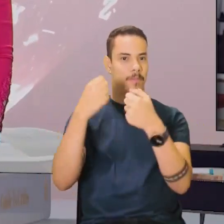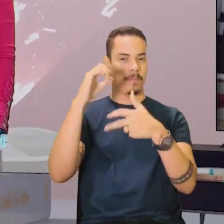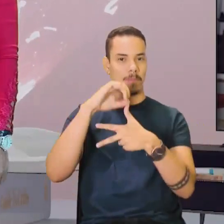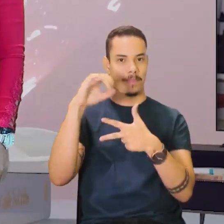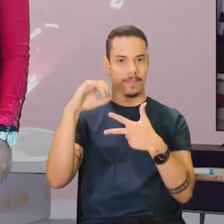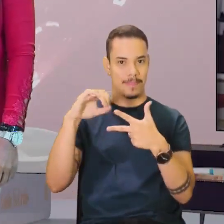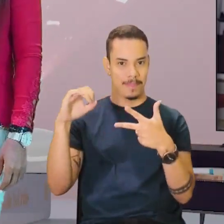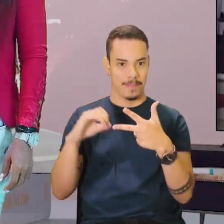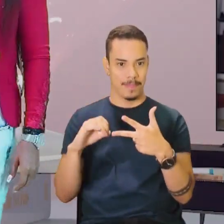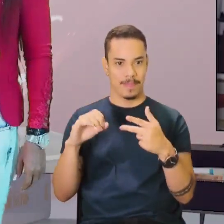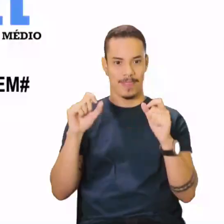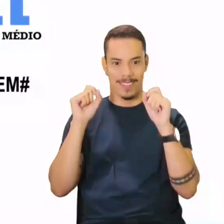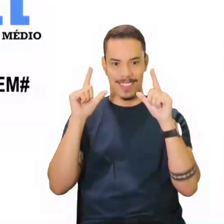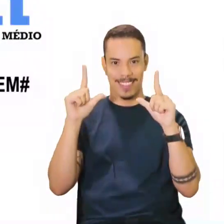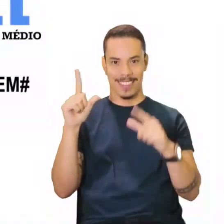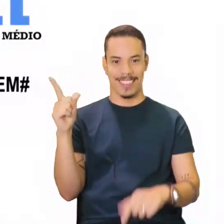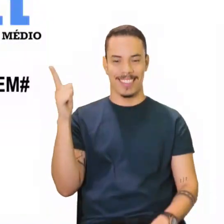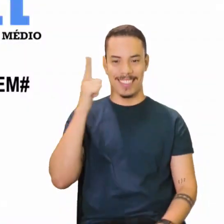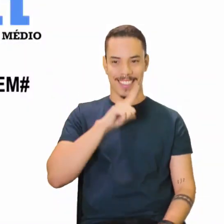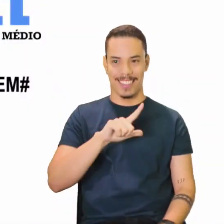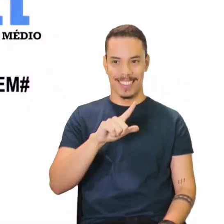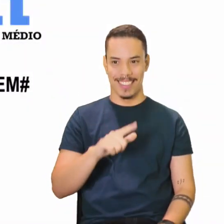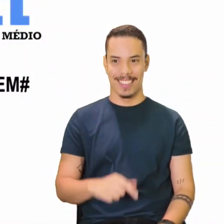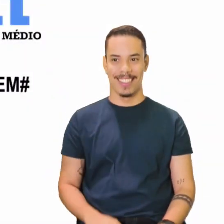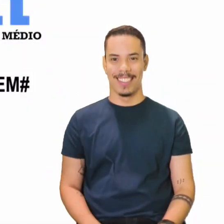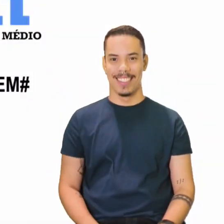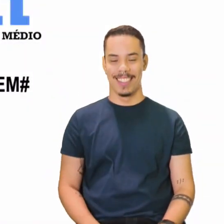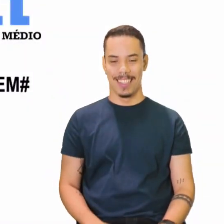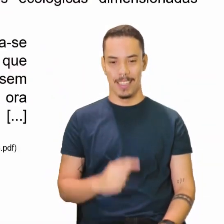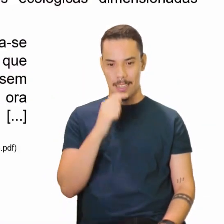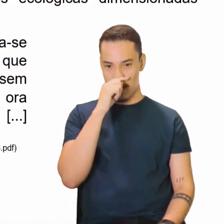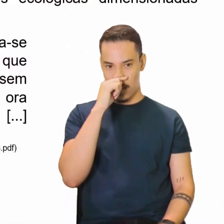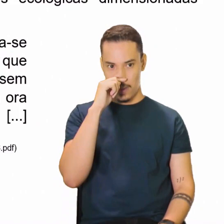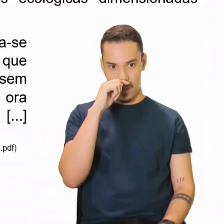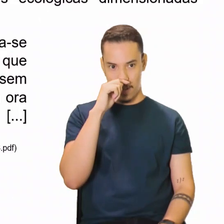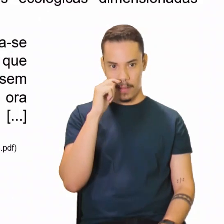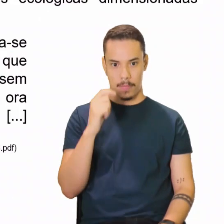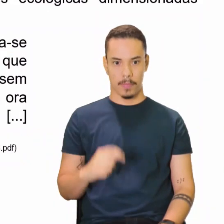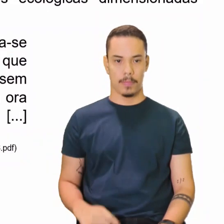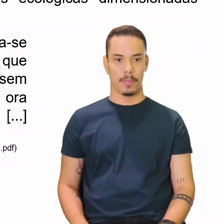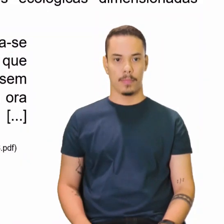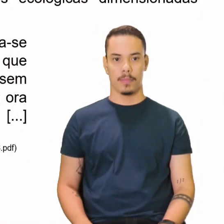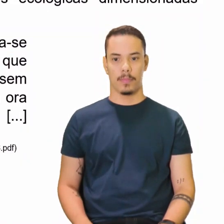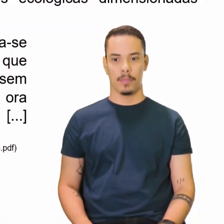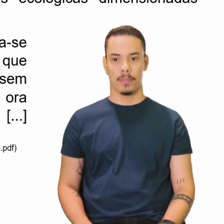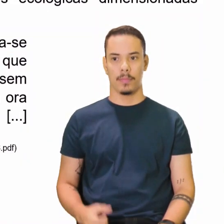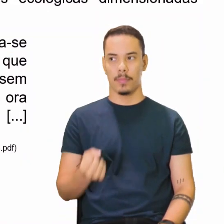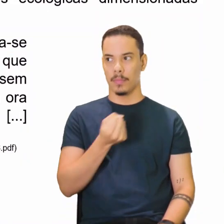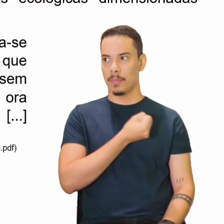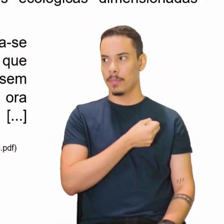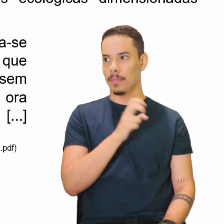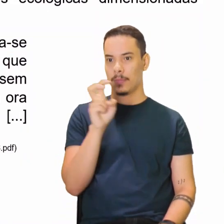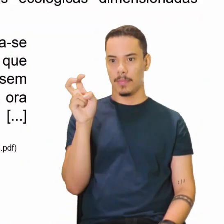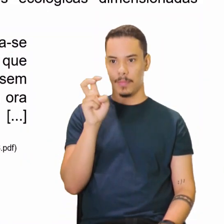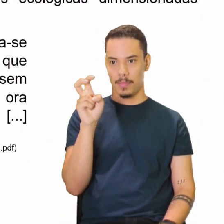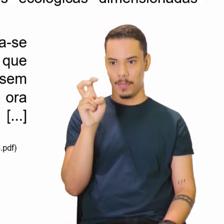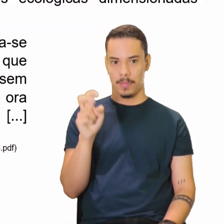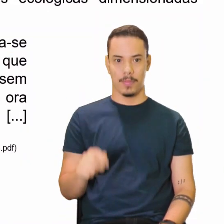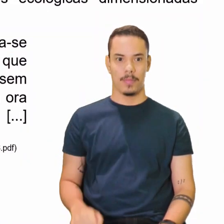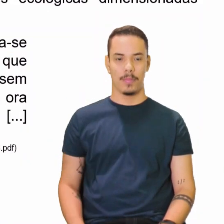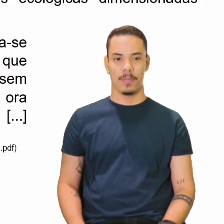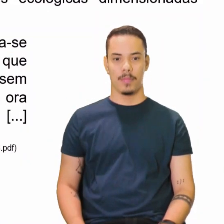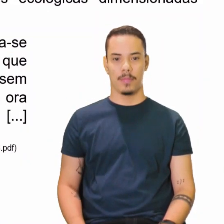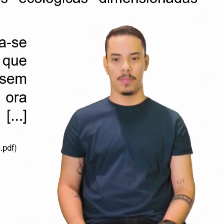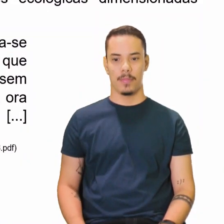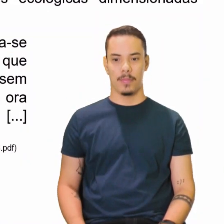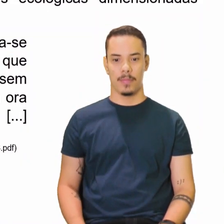liga no Enem! Ó, consegui! Se liga aí, amadinha. Então vamos lá. Questão 5. Olha só,